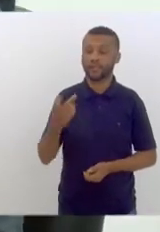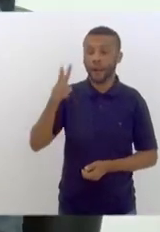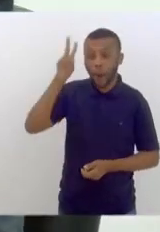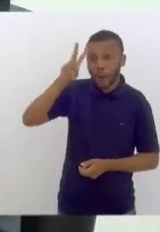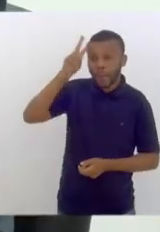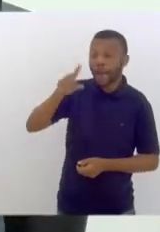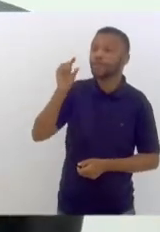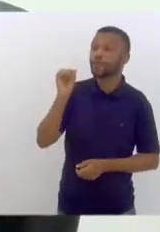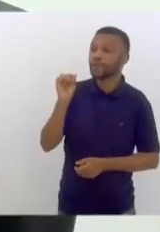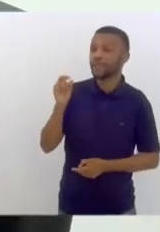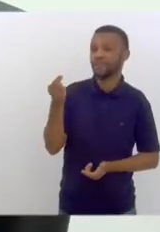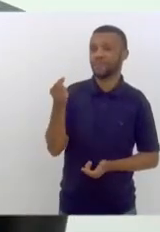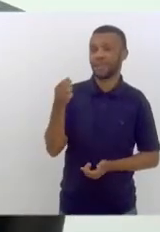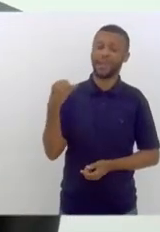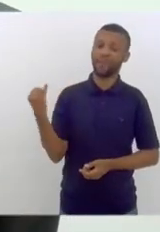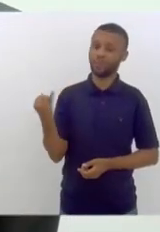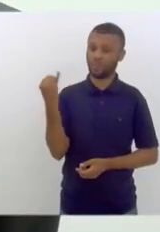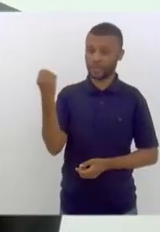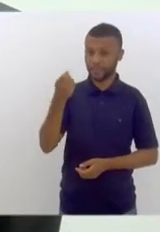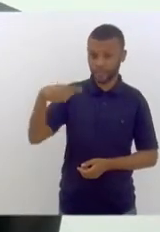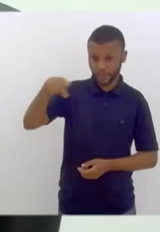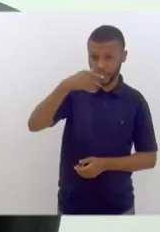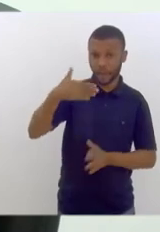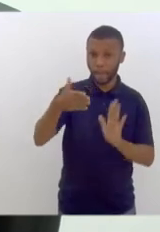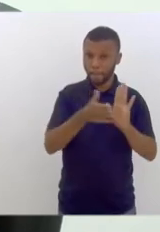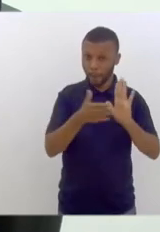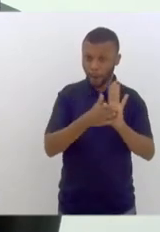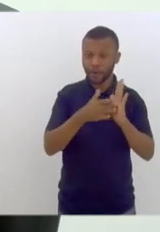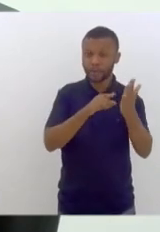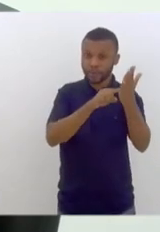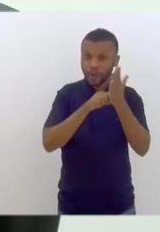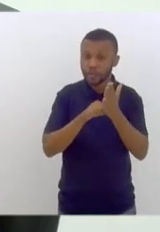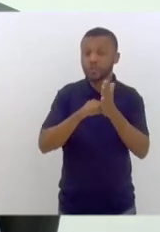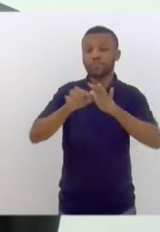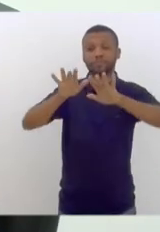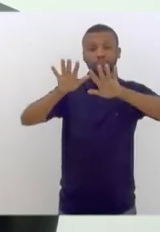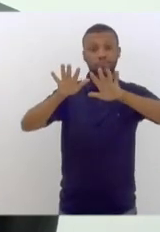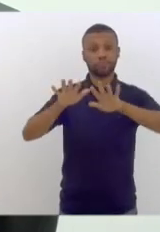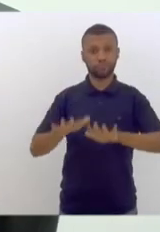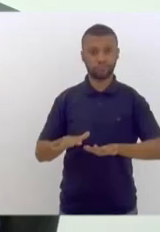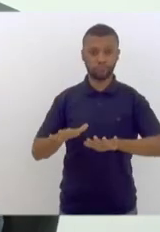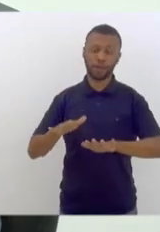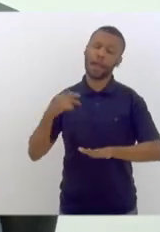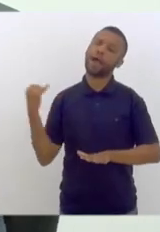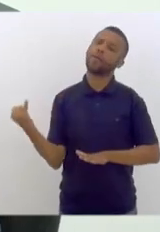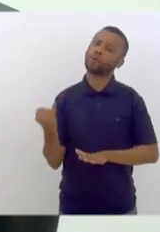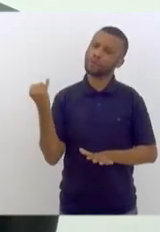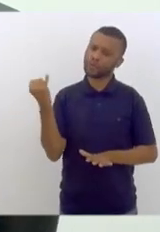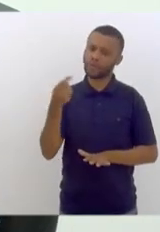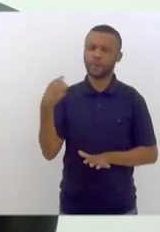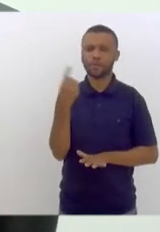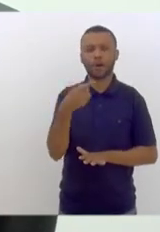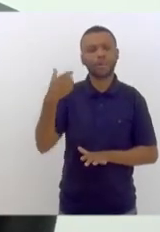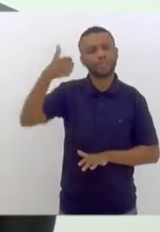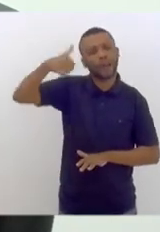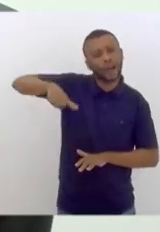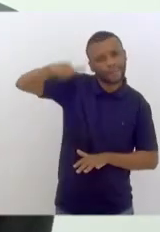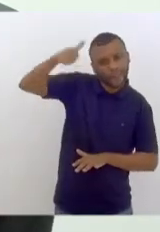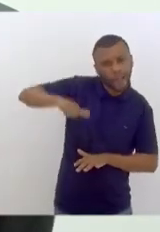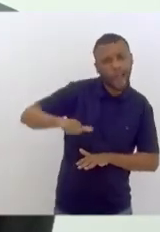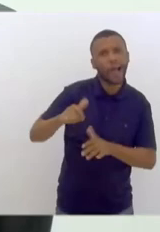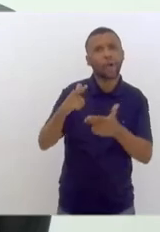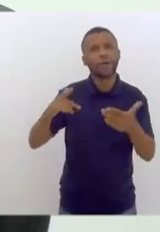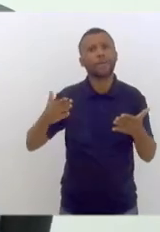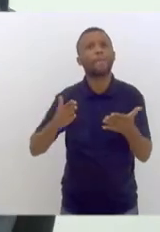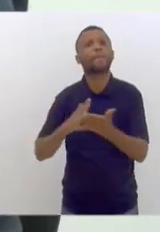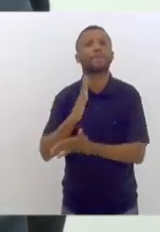que é muito importante quem puder trazer propostas por escrito. Claro. Faz toda a diferença para a gente afunilar, né, na